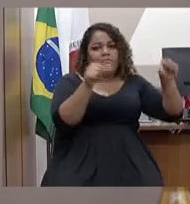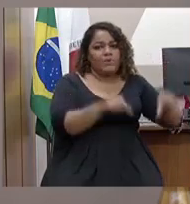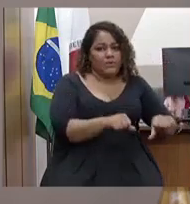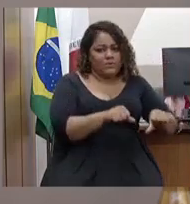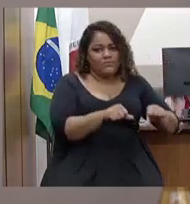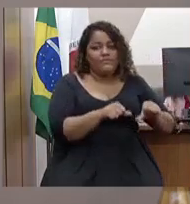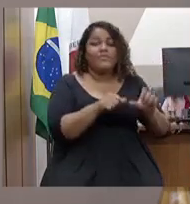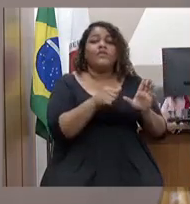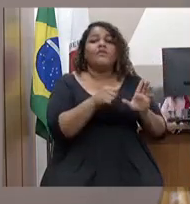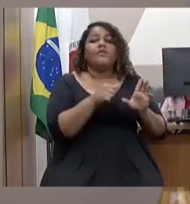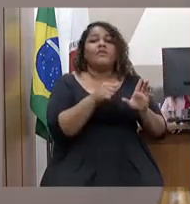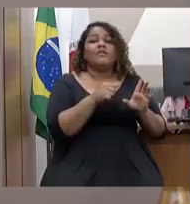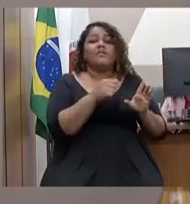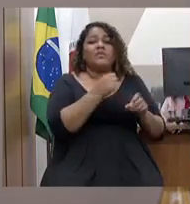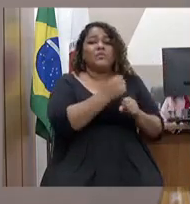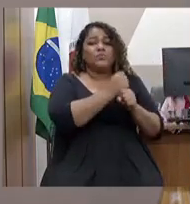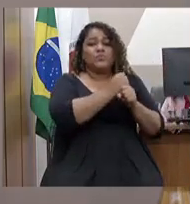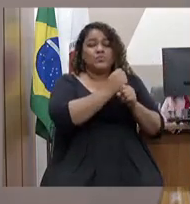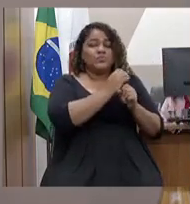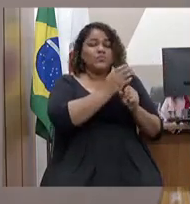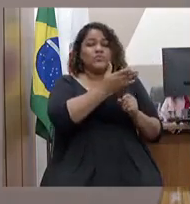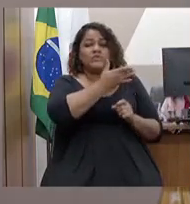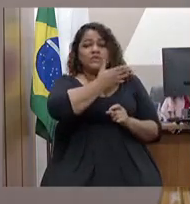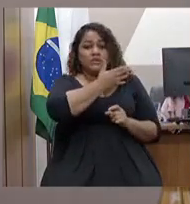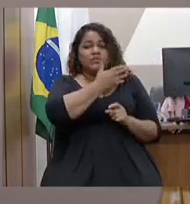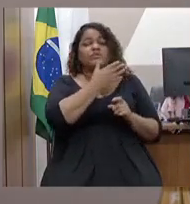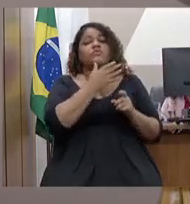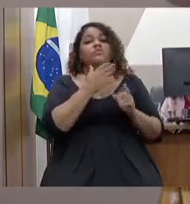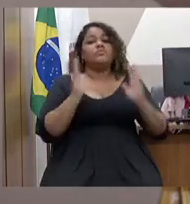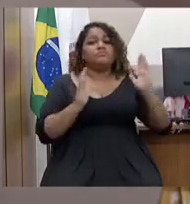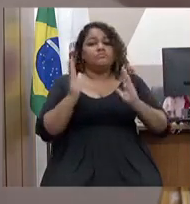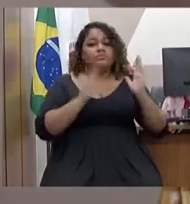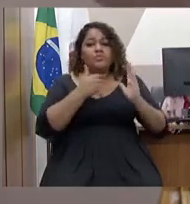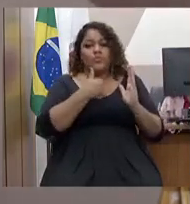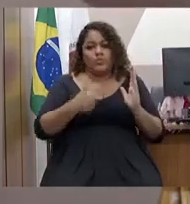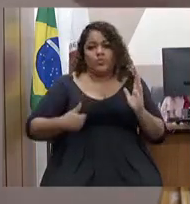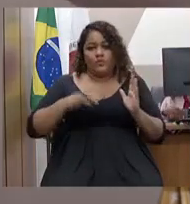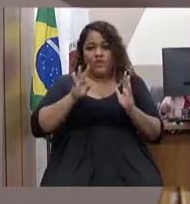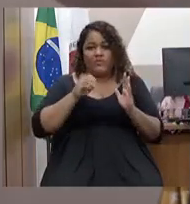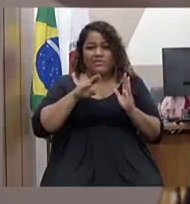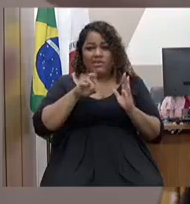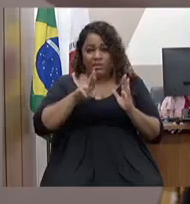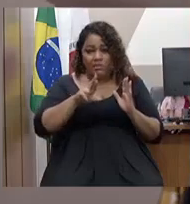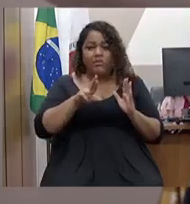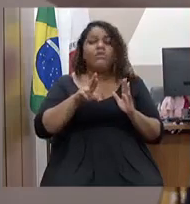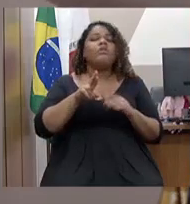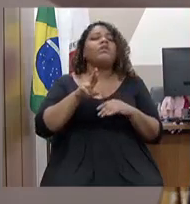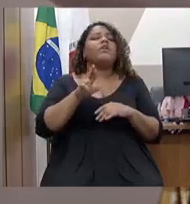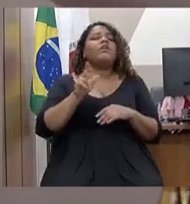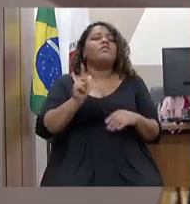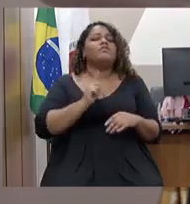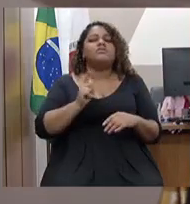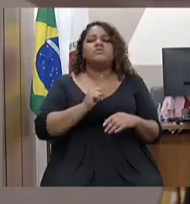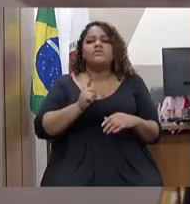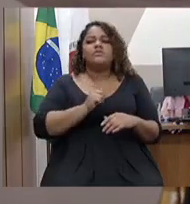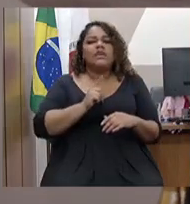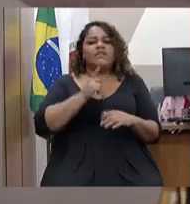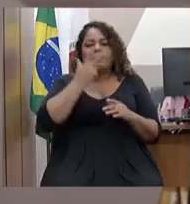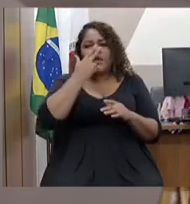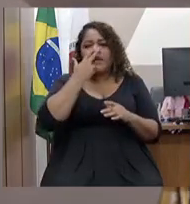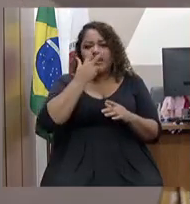foram simplesmente desmantelada foram desfeitas e essa precarização